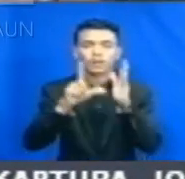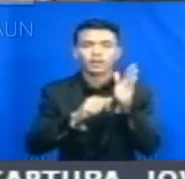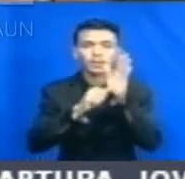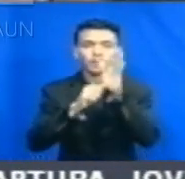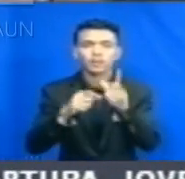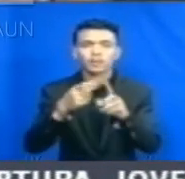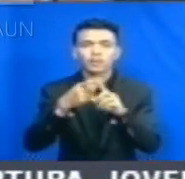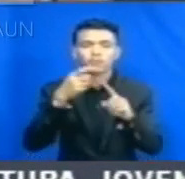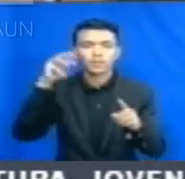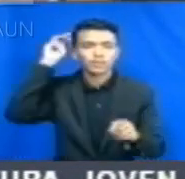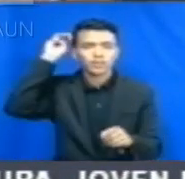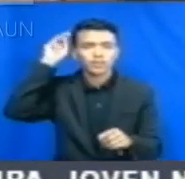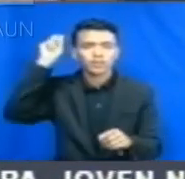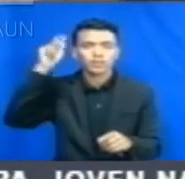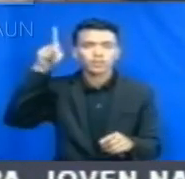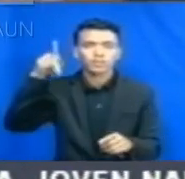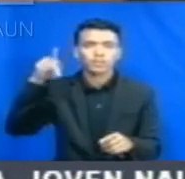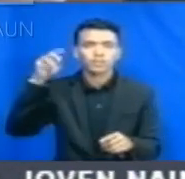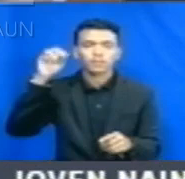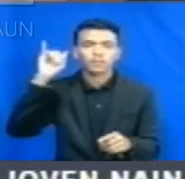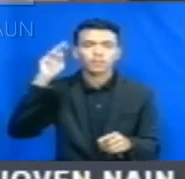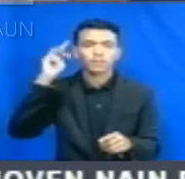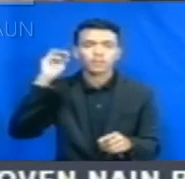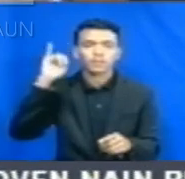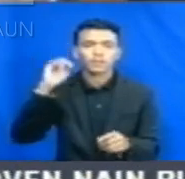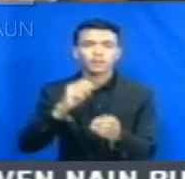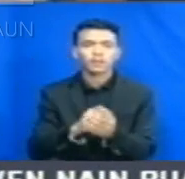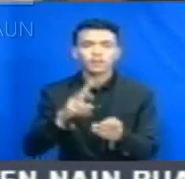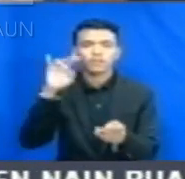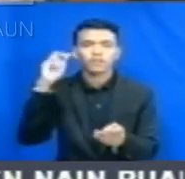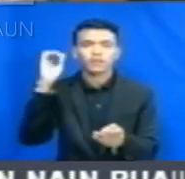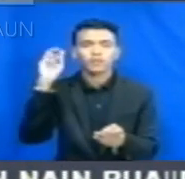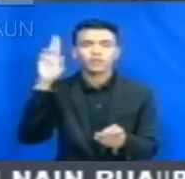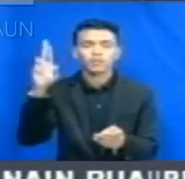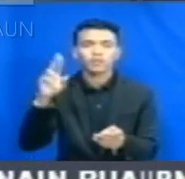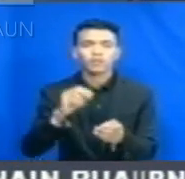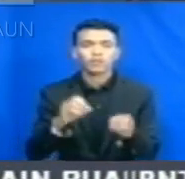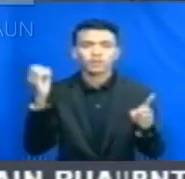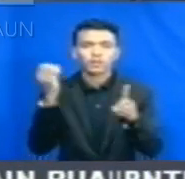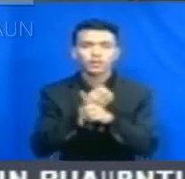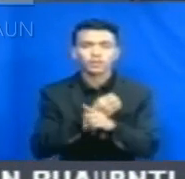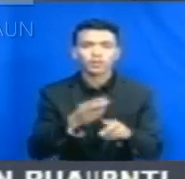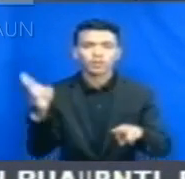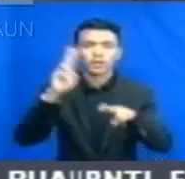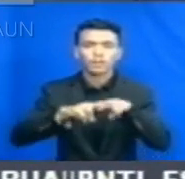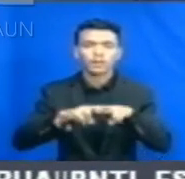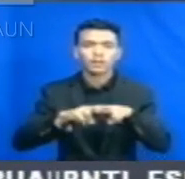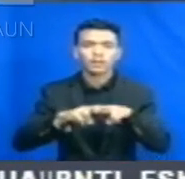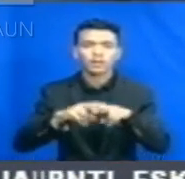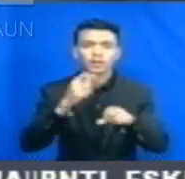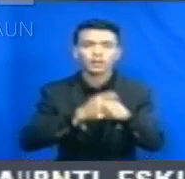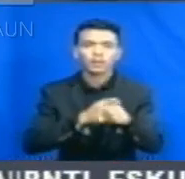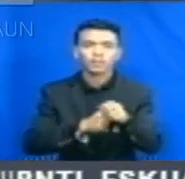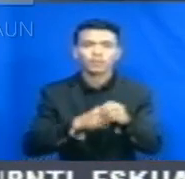apresenta o ministro Petróleo Nomina Rais, Victor da Conceição Soares. O objetivo é de ranar o prazo vigência